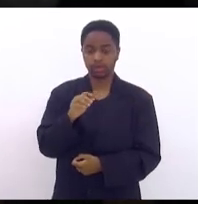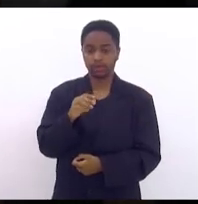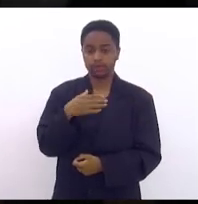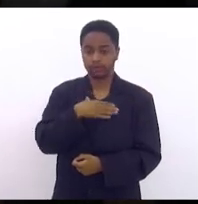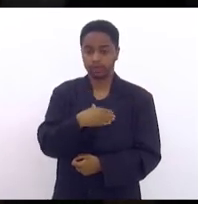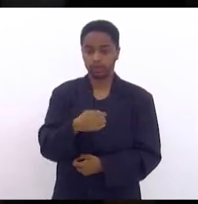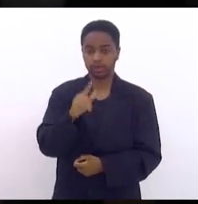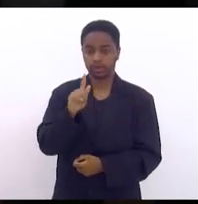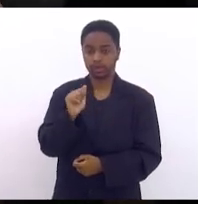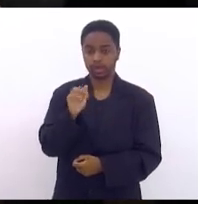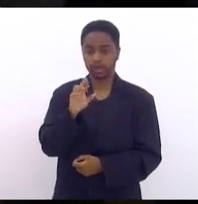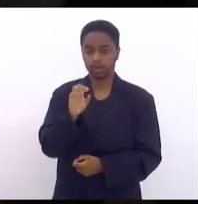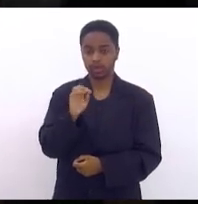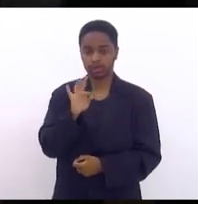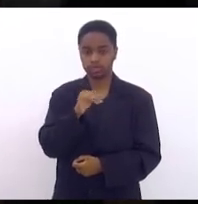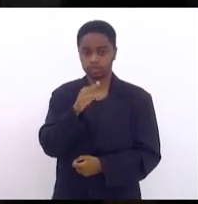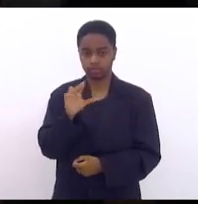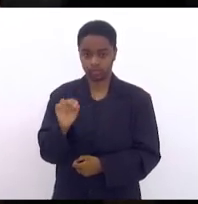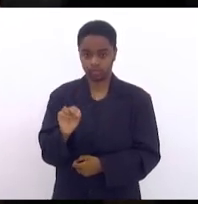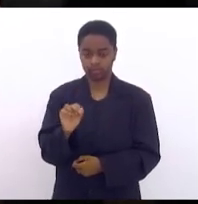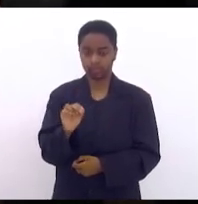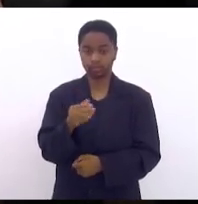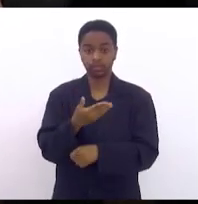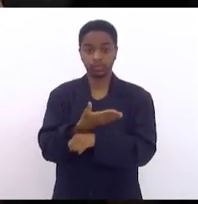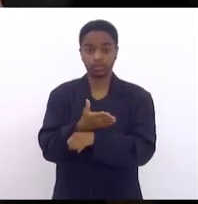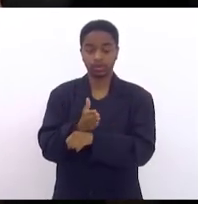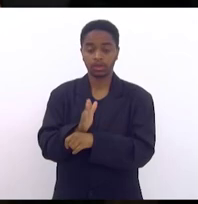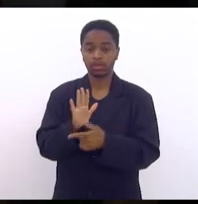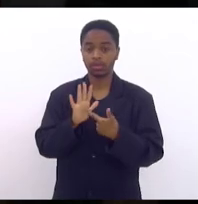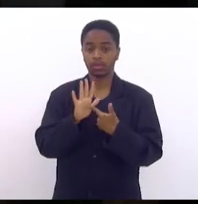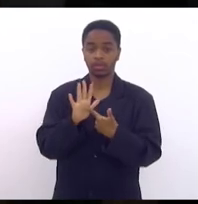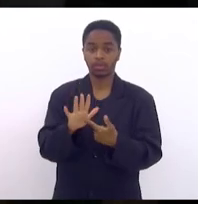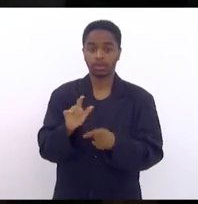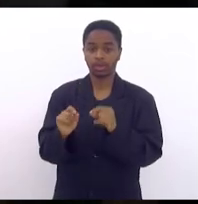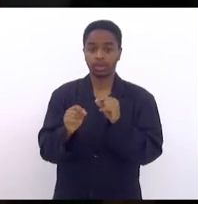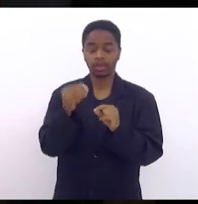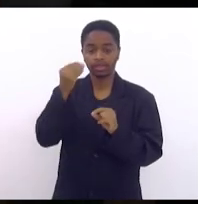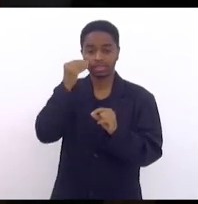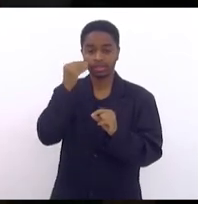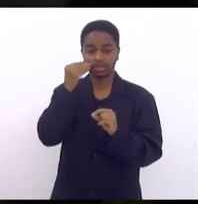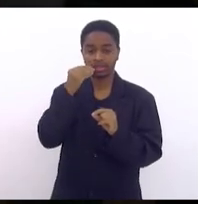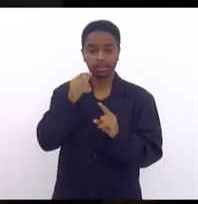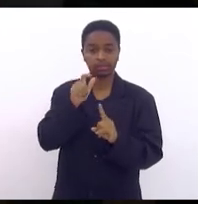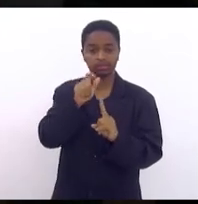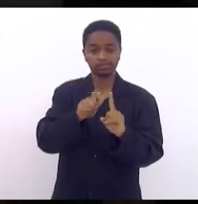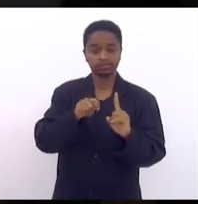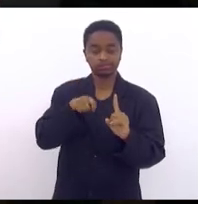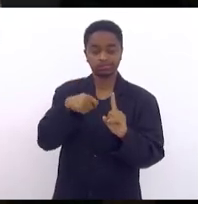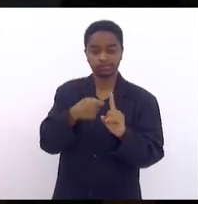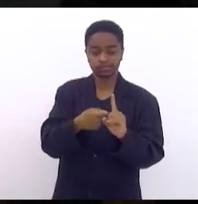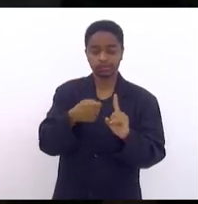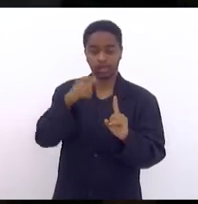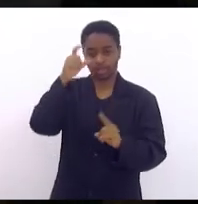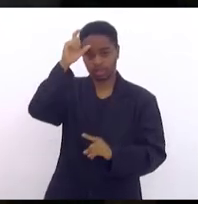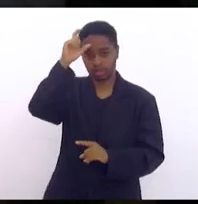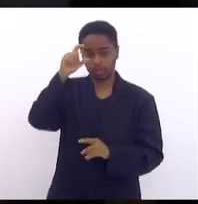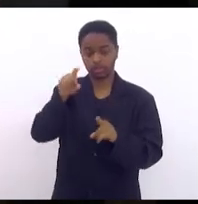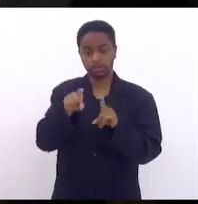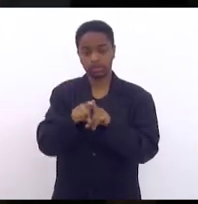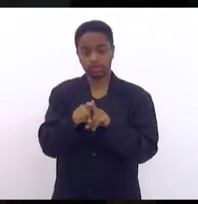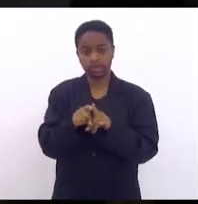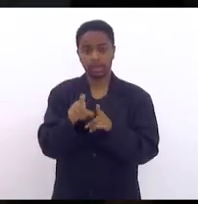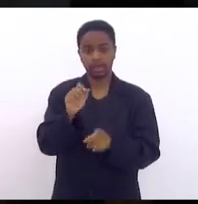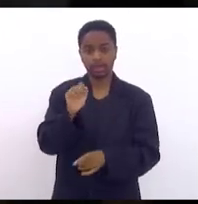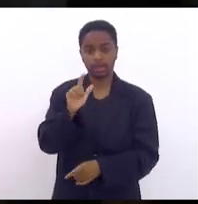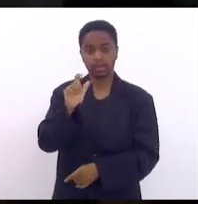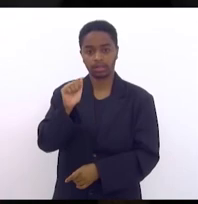né, tenta a todo momento demonizar a minha imagem, né, a imagem do deputado Alan, a imagem do deputado Rodrigo